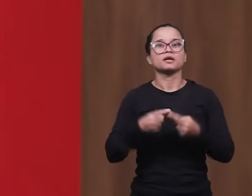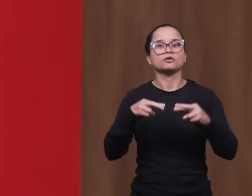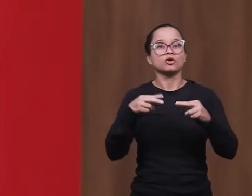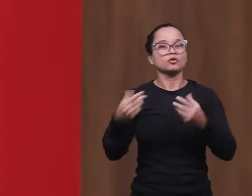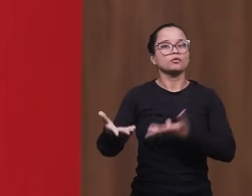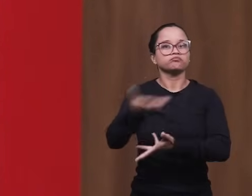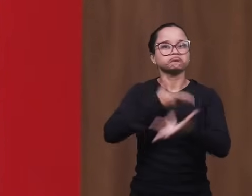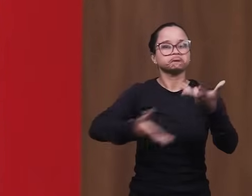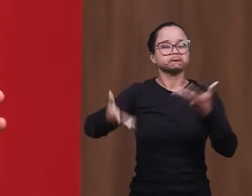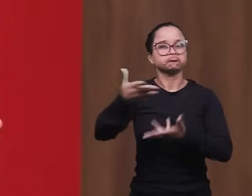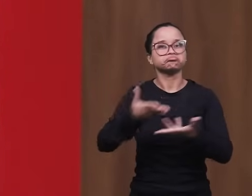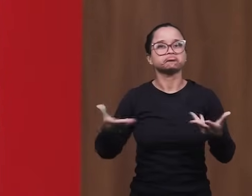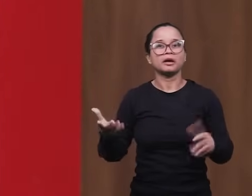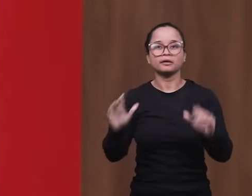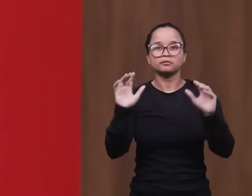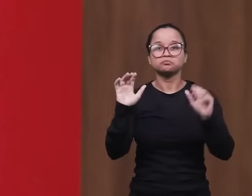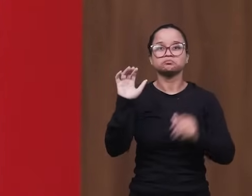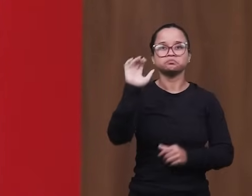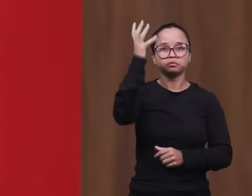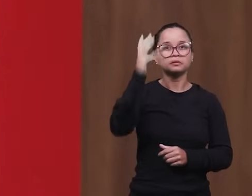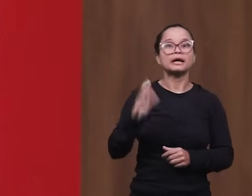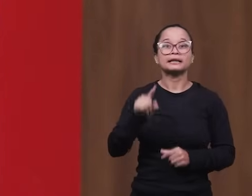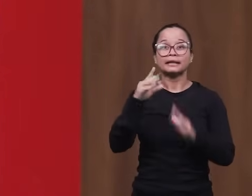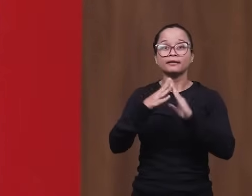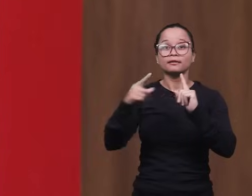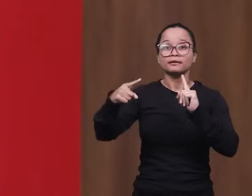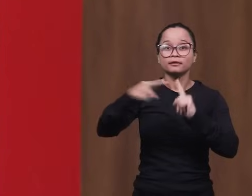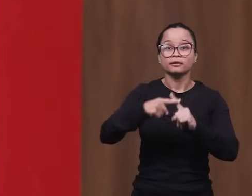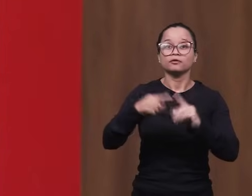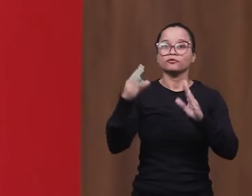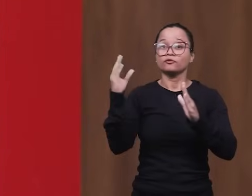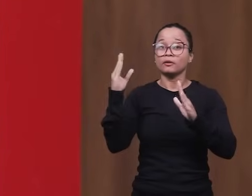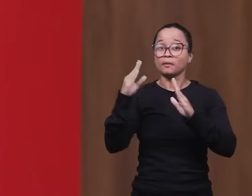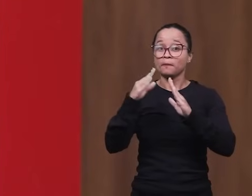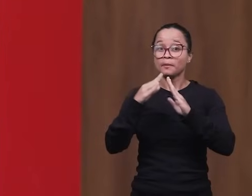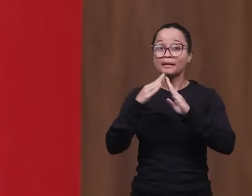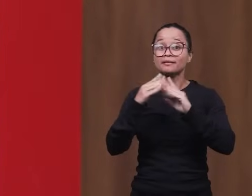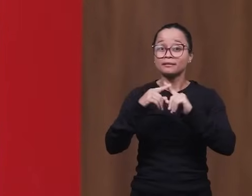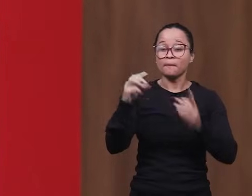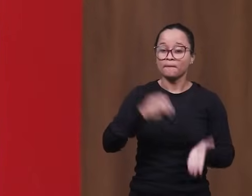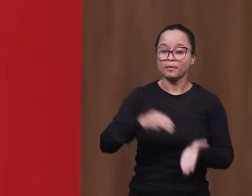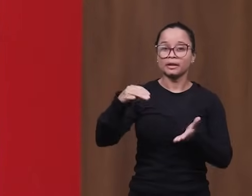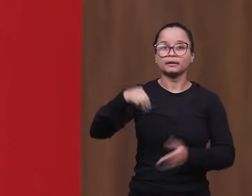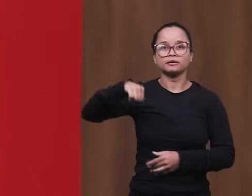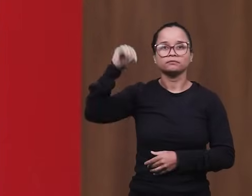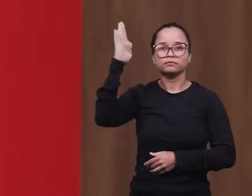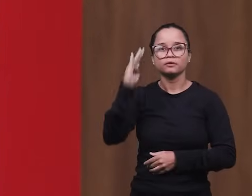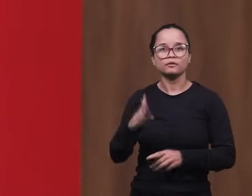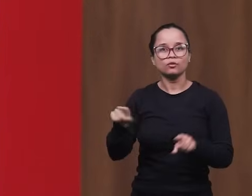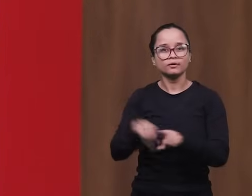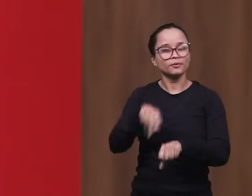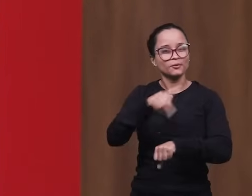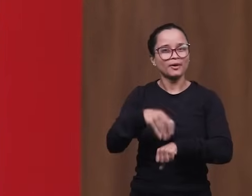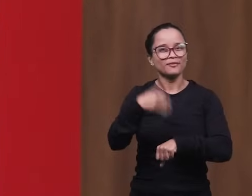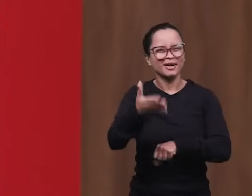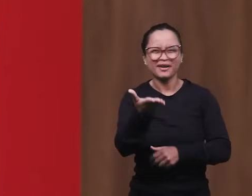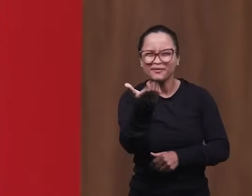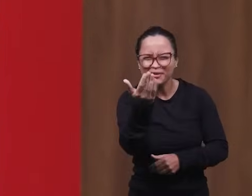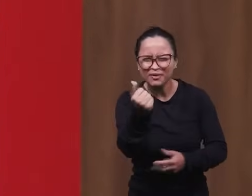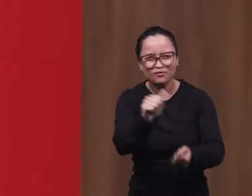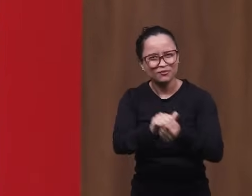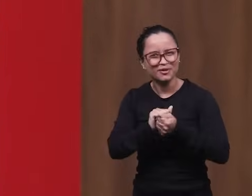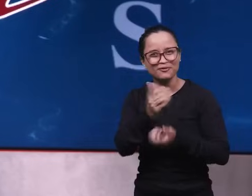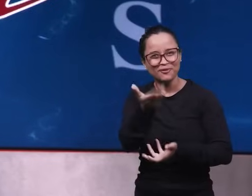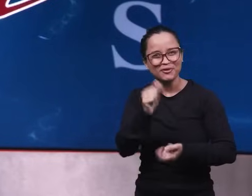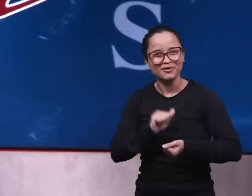compartilhar com você diversos eventos que aconteceram nas igrejas Cristã Maranata, pelo Brasil e também no exterior, vem